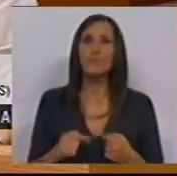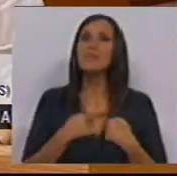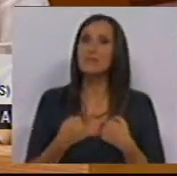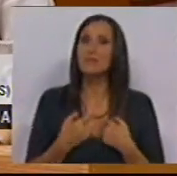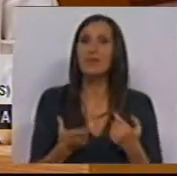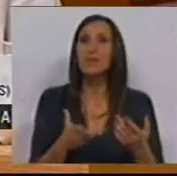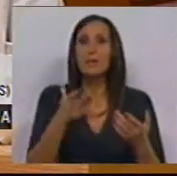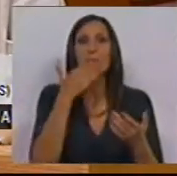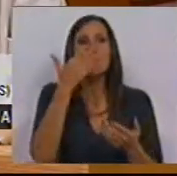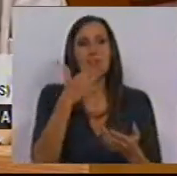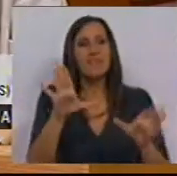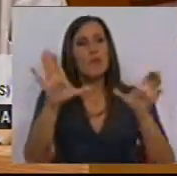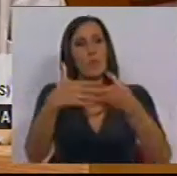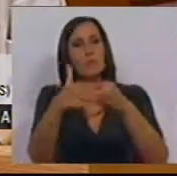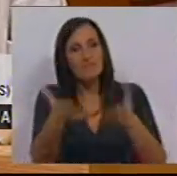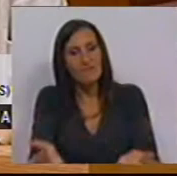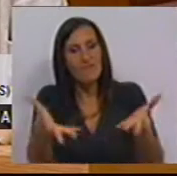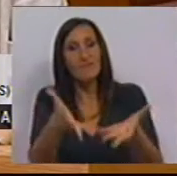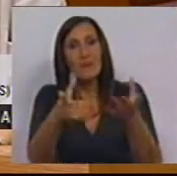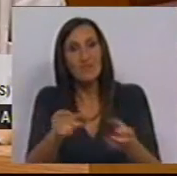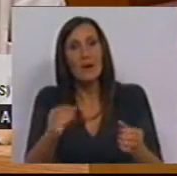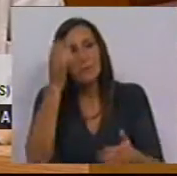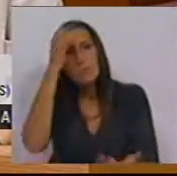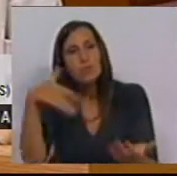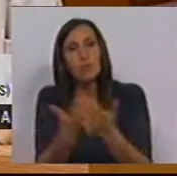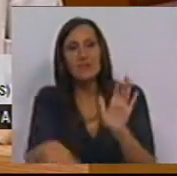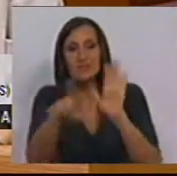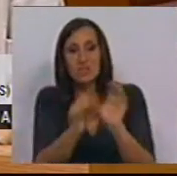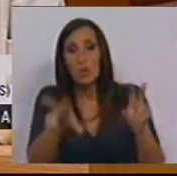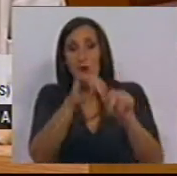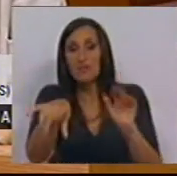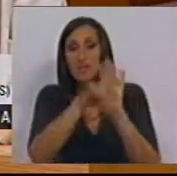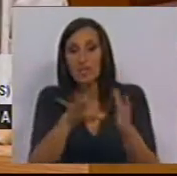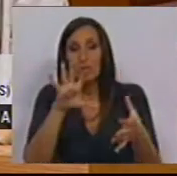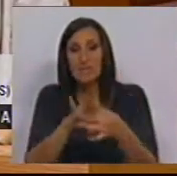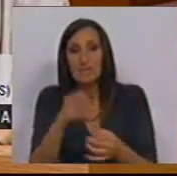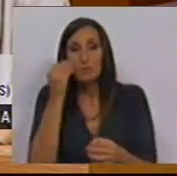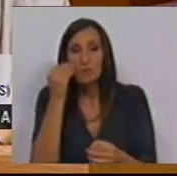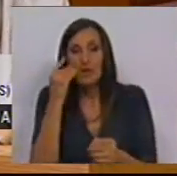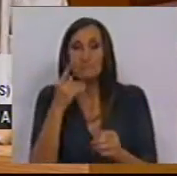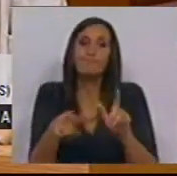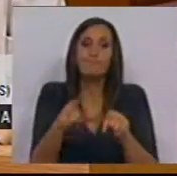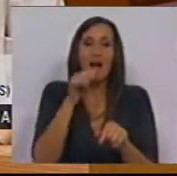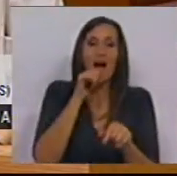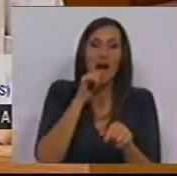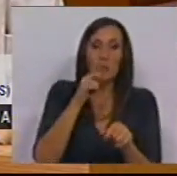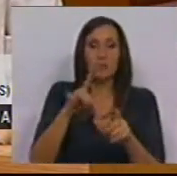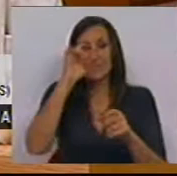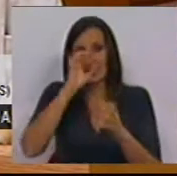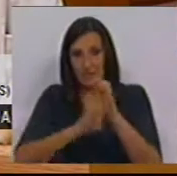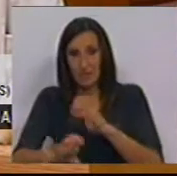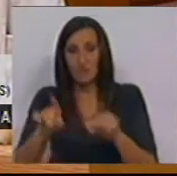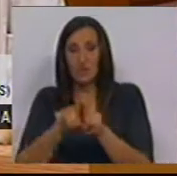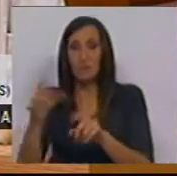Uma iniciativa que convida a Comissão a propor legislação que implemente o direito humano à água e ao saneamento, tal como reconhecido